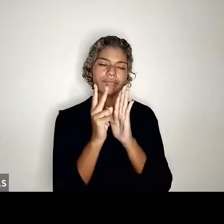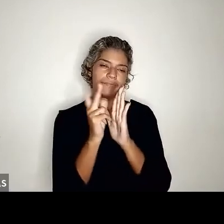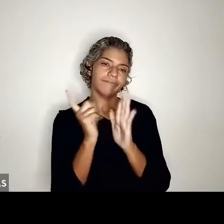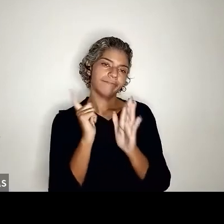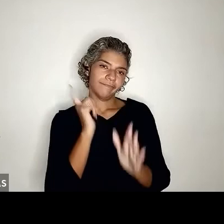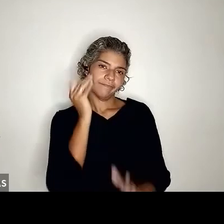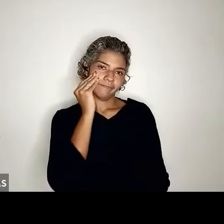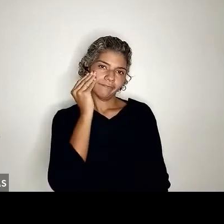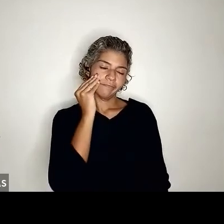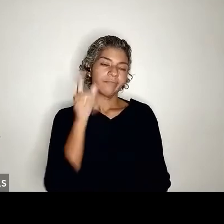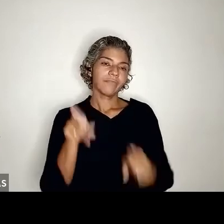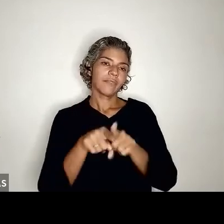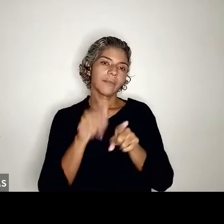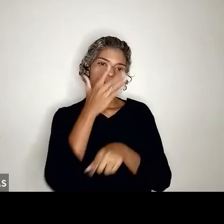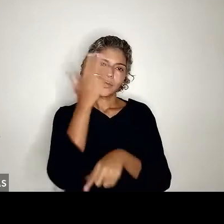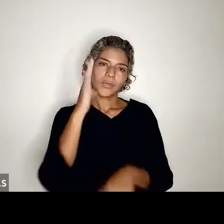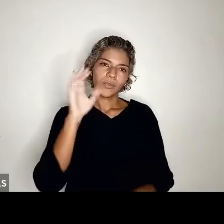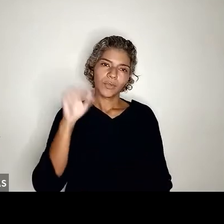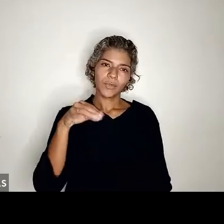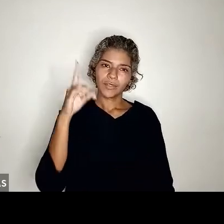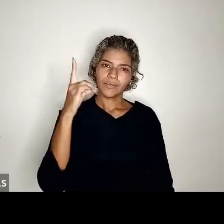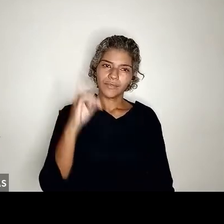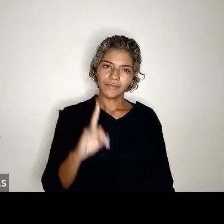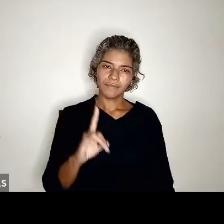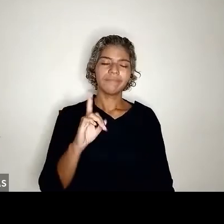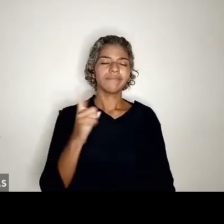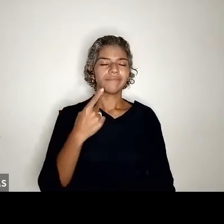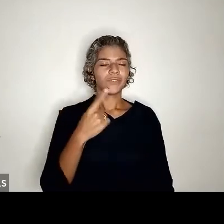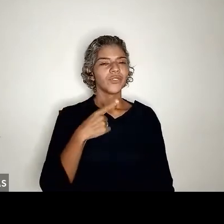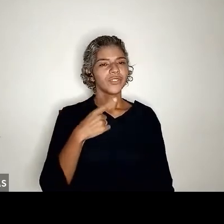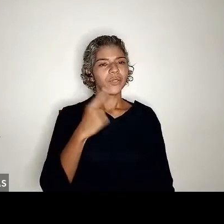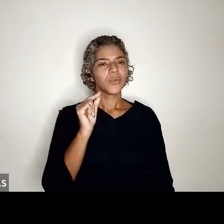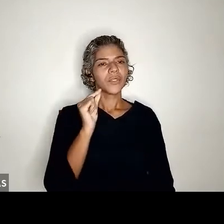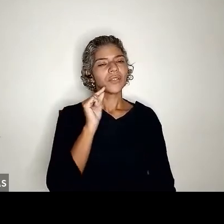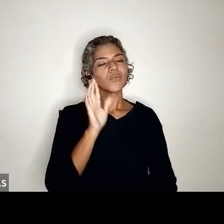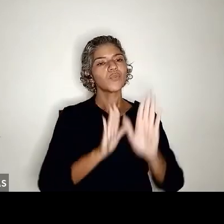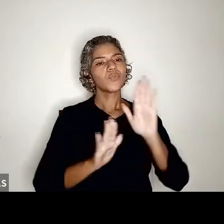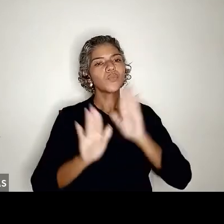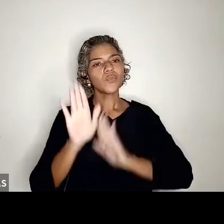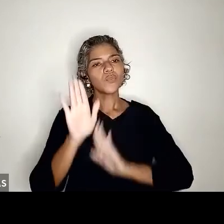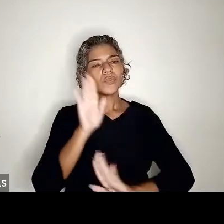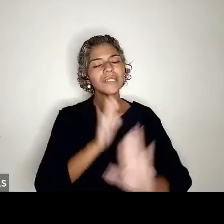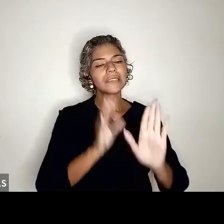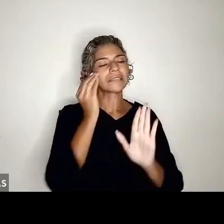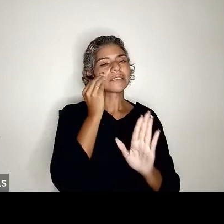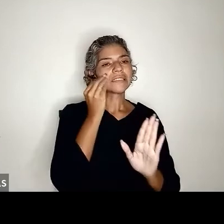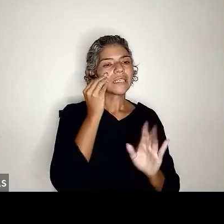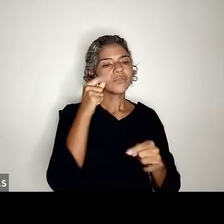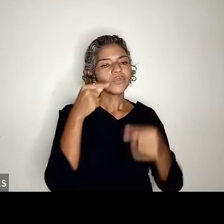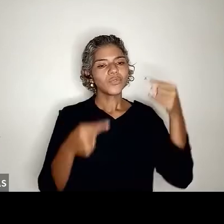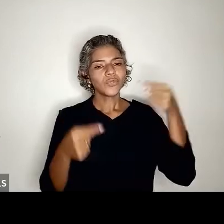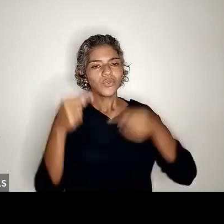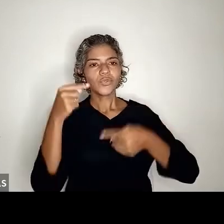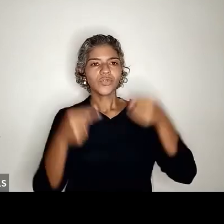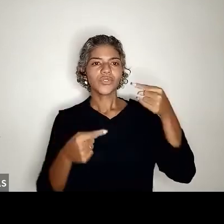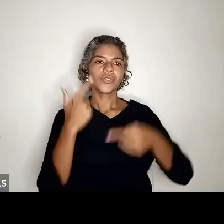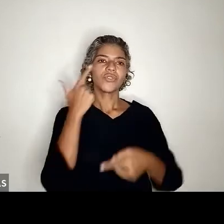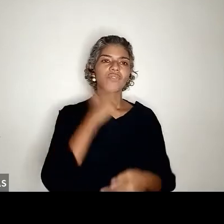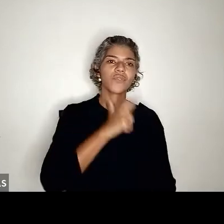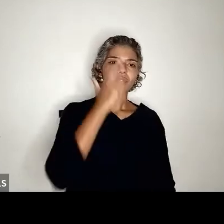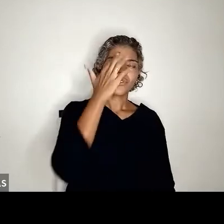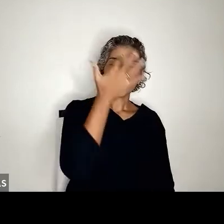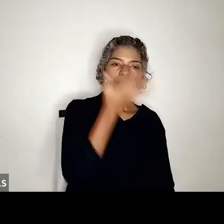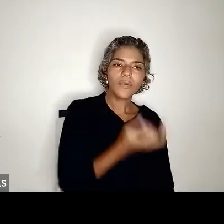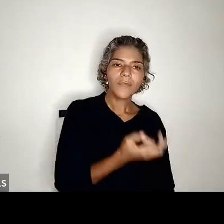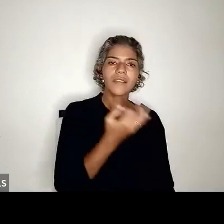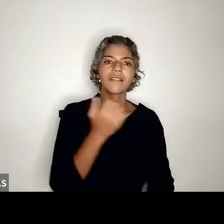gente teve todo um cuidado, né, de, juntamente com a VPEC, fazer uma discussão para compreender, né, a necessidade dessa separação.